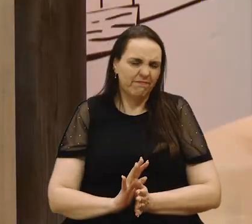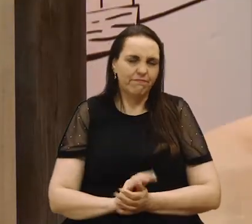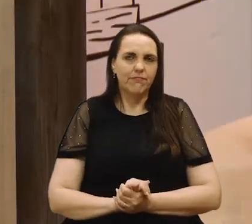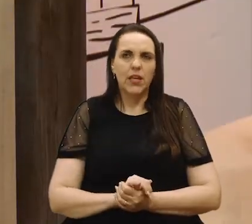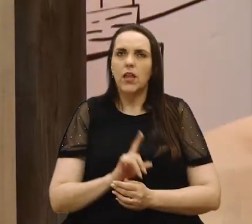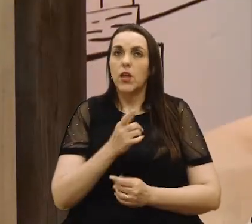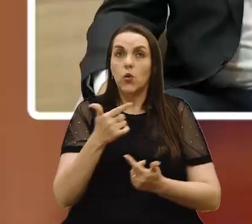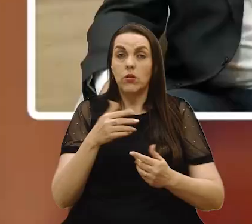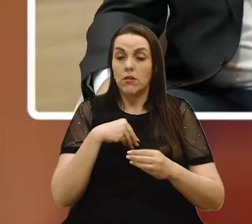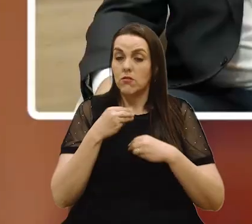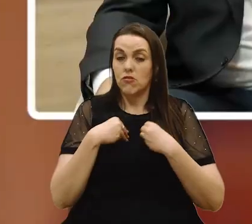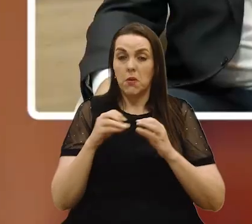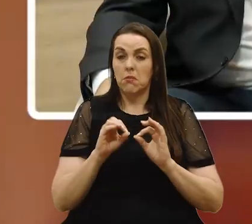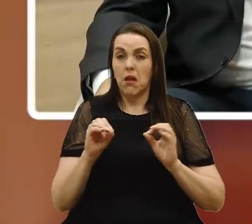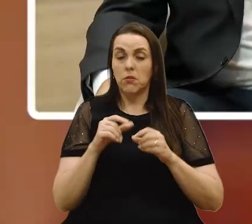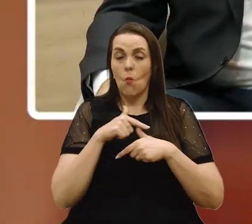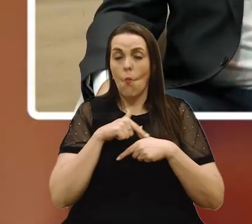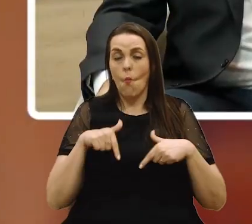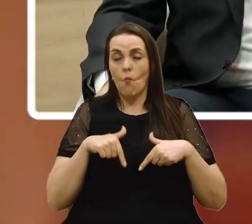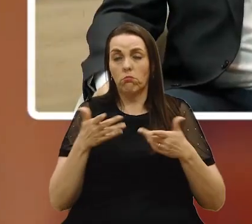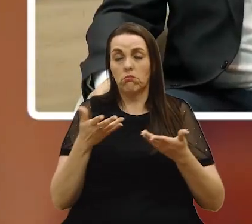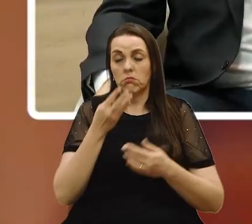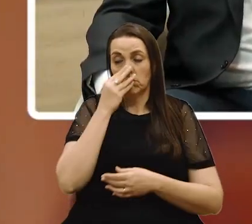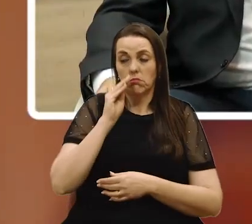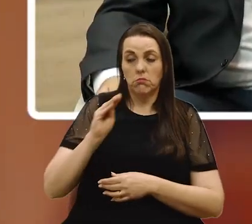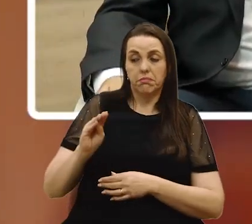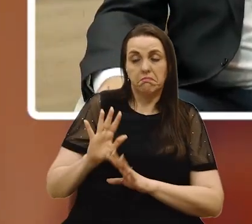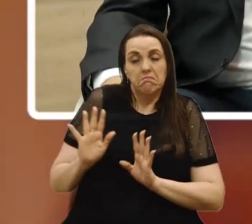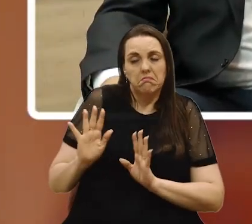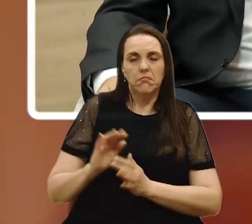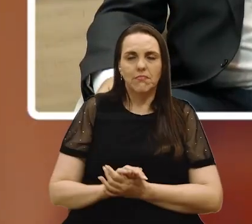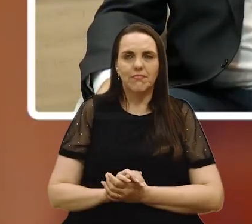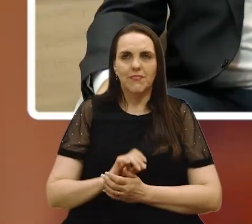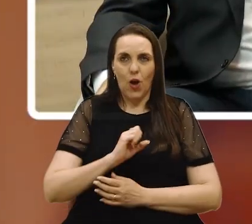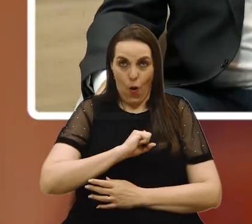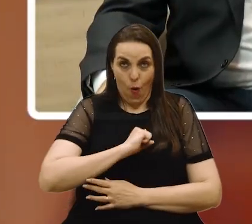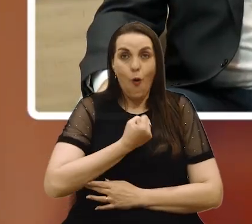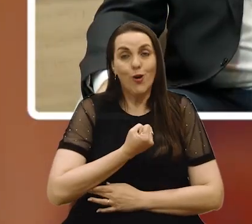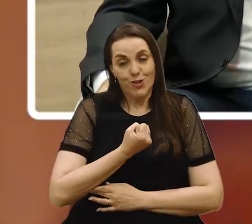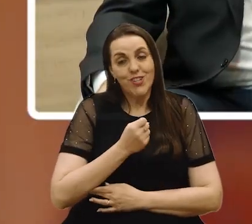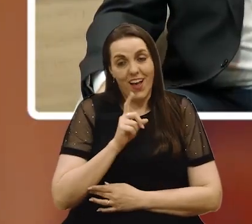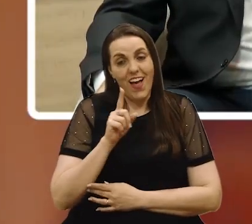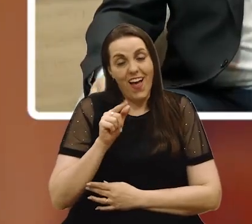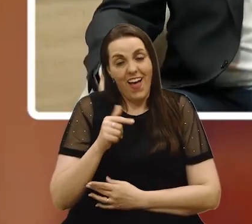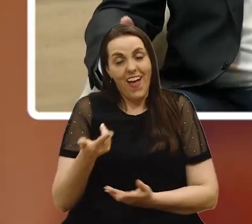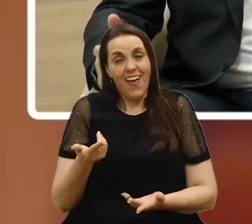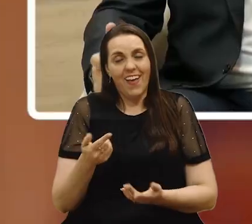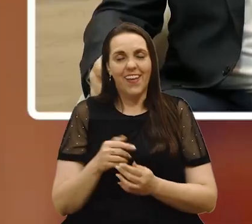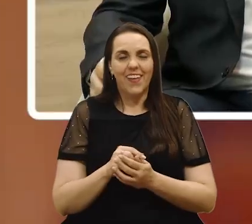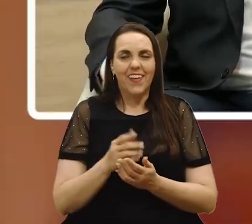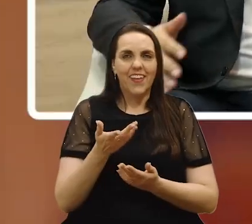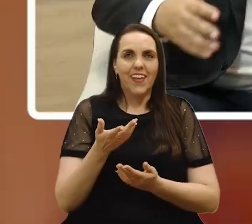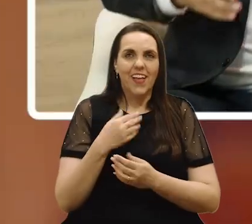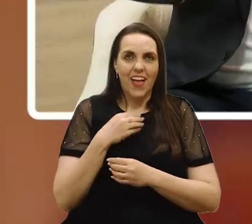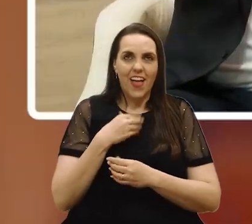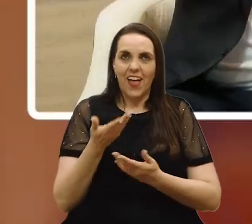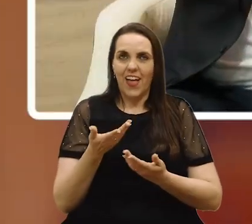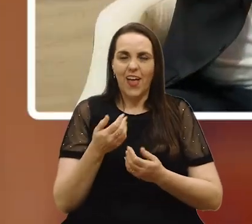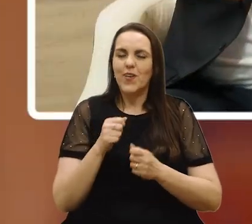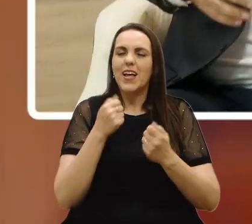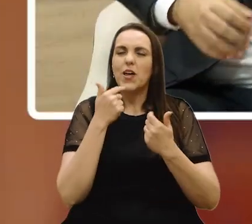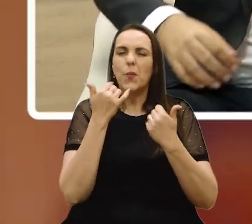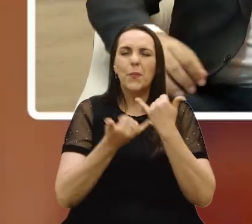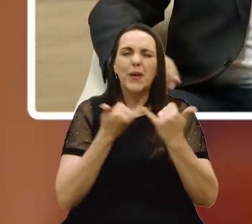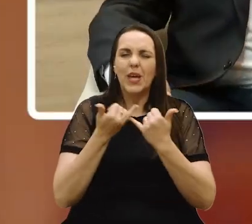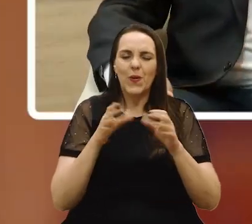não tens sentimento nenhum, tu és indiferente. Então o fato de odiar também não faz significa sentido. alguma coisa. Eu brinco